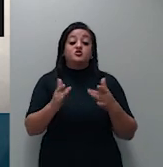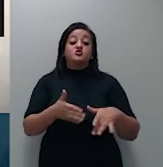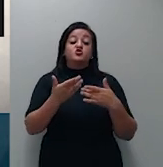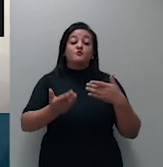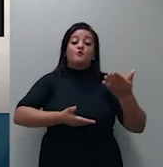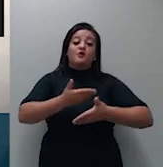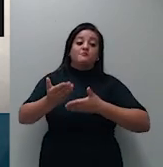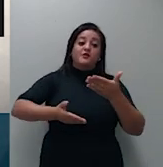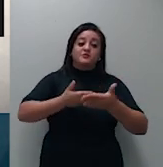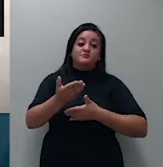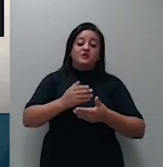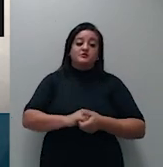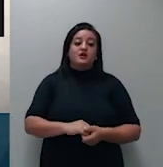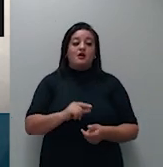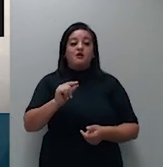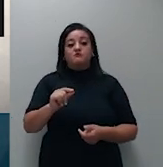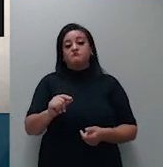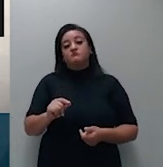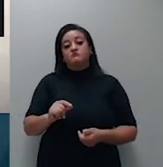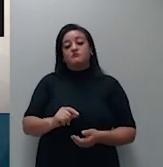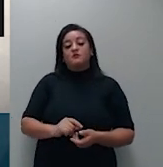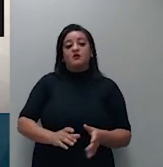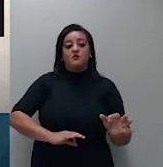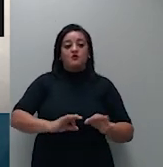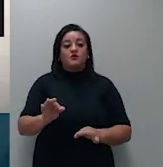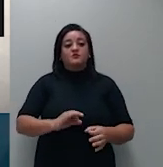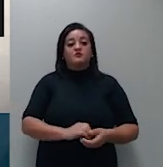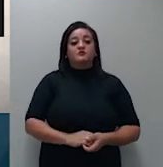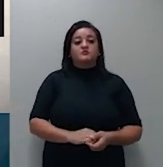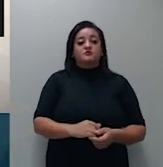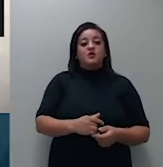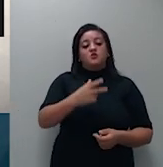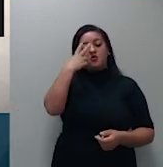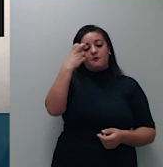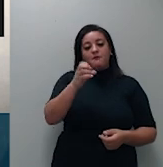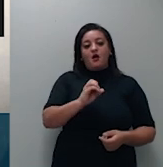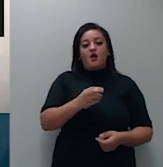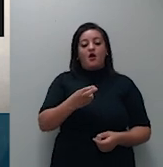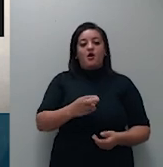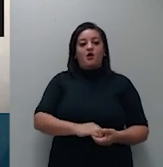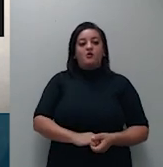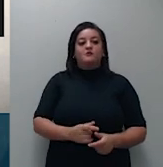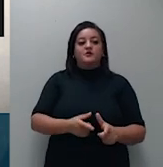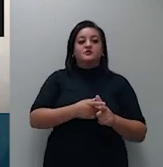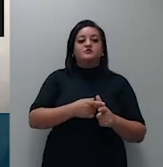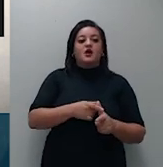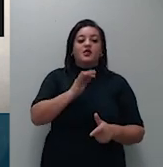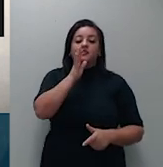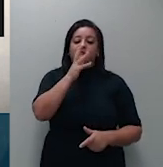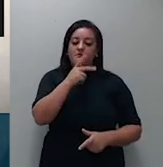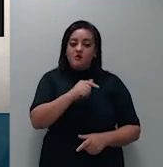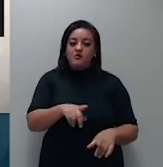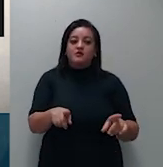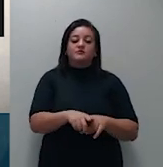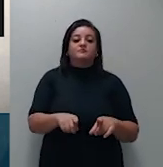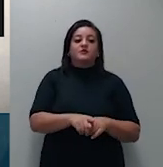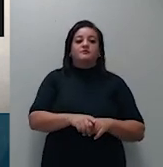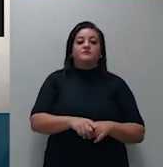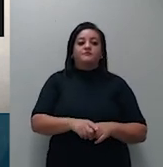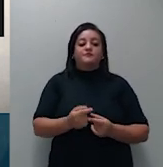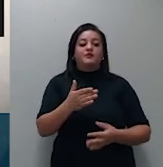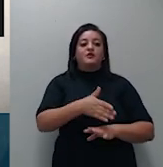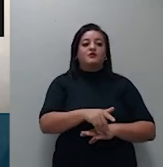estimula essa participação seda com a habilitação normal seja com habilitação retardatária